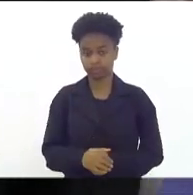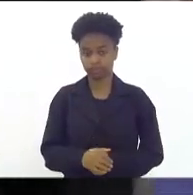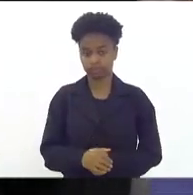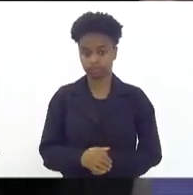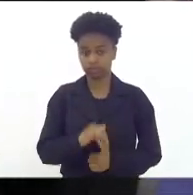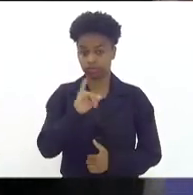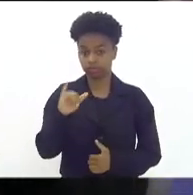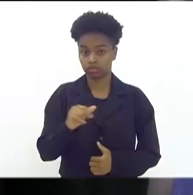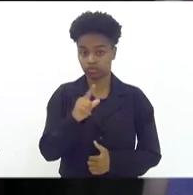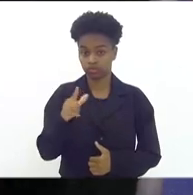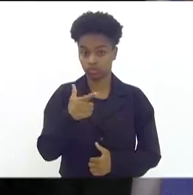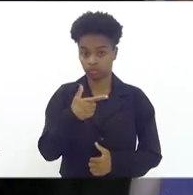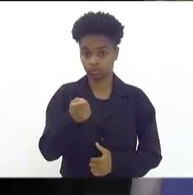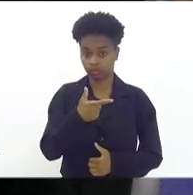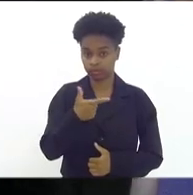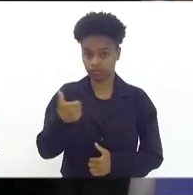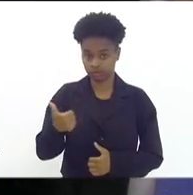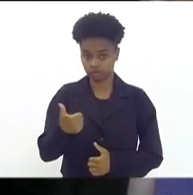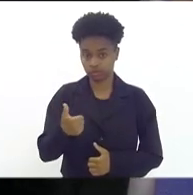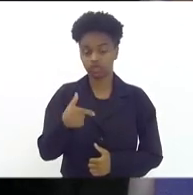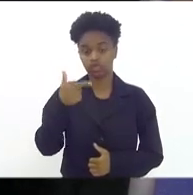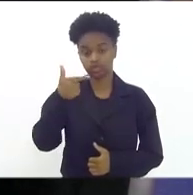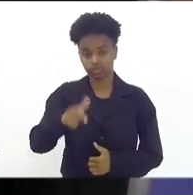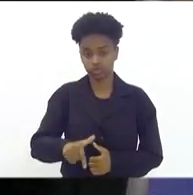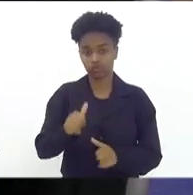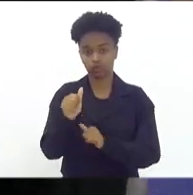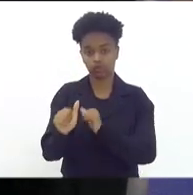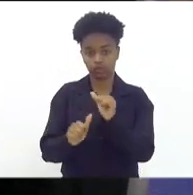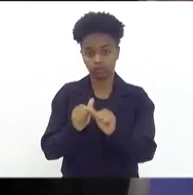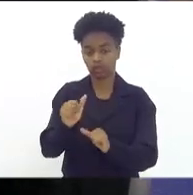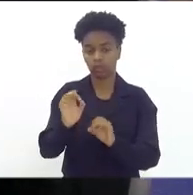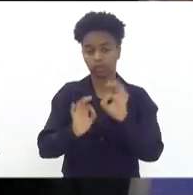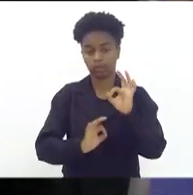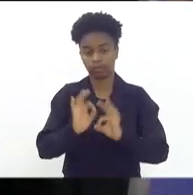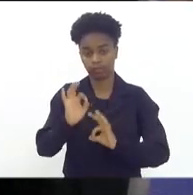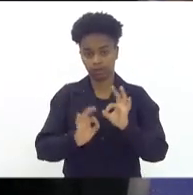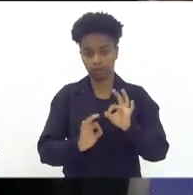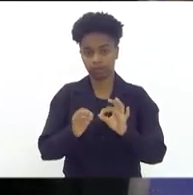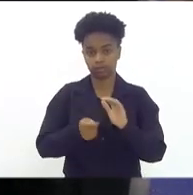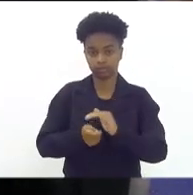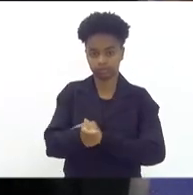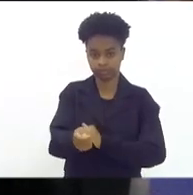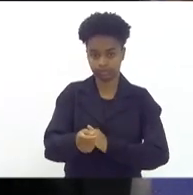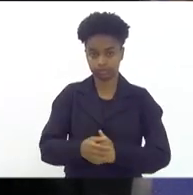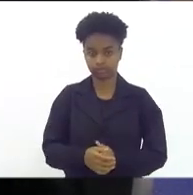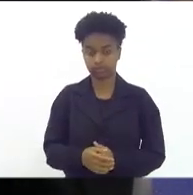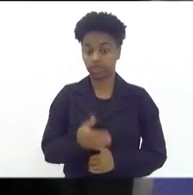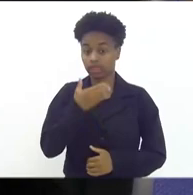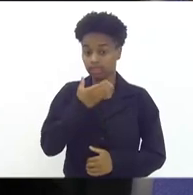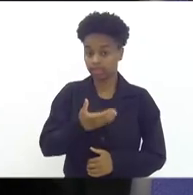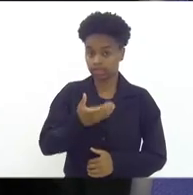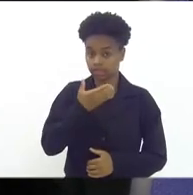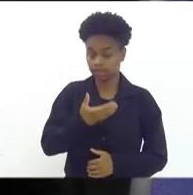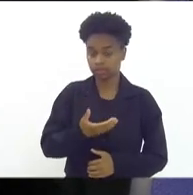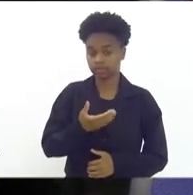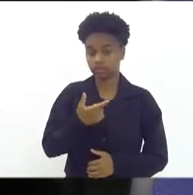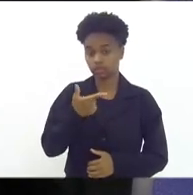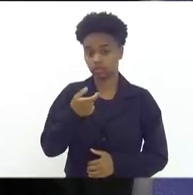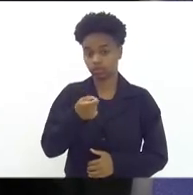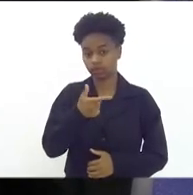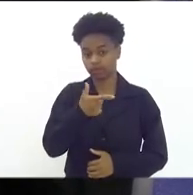em Julho de 21 houve a rerratificação do plano de investimento da revisão em dezembro de